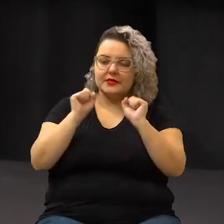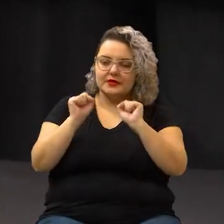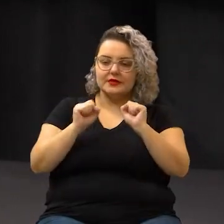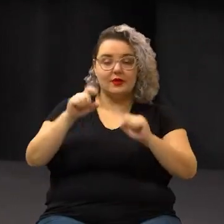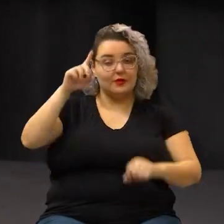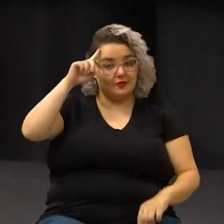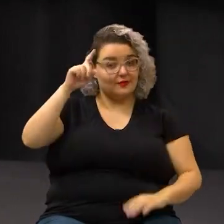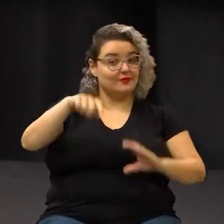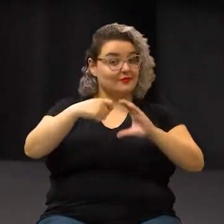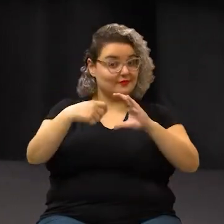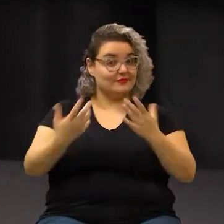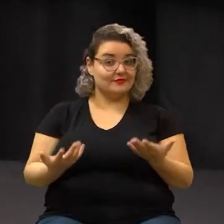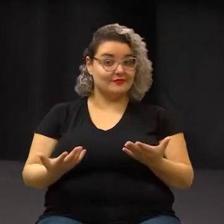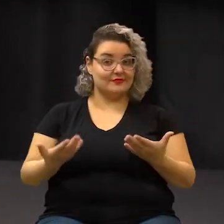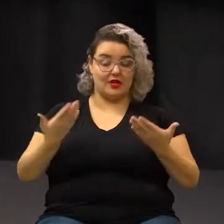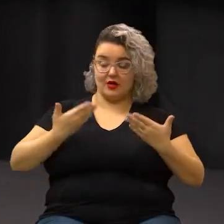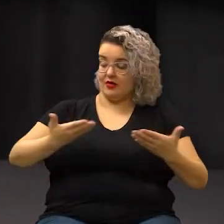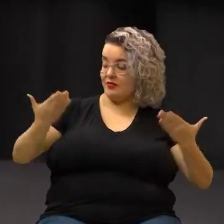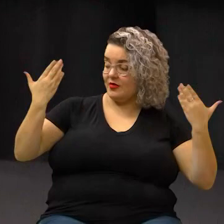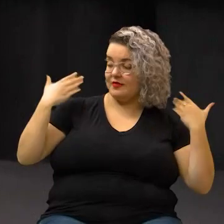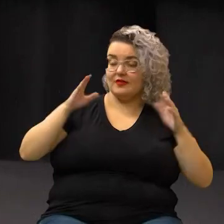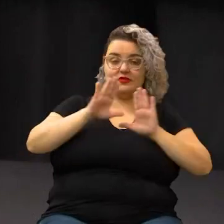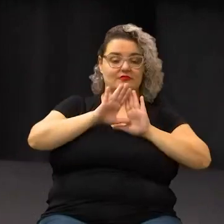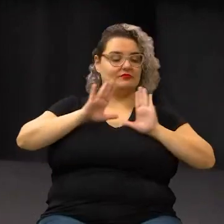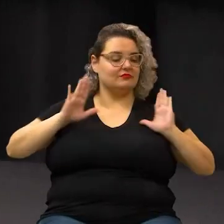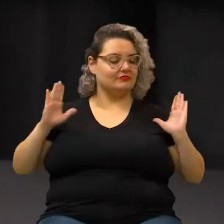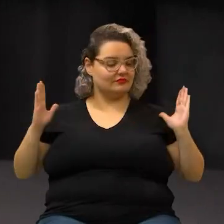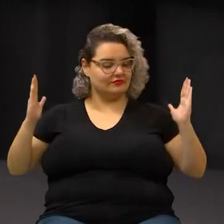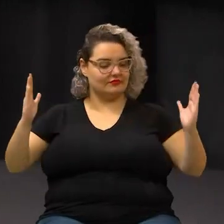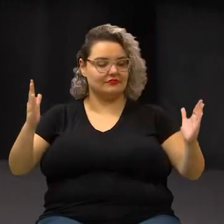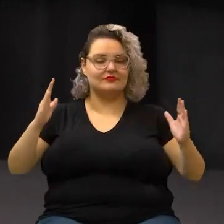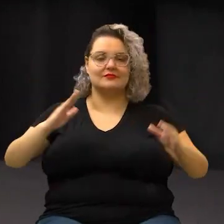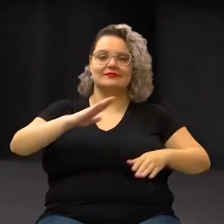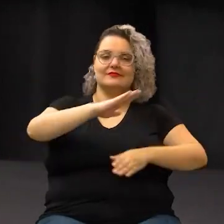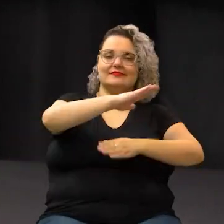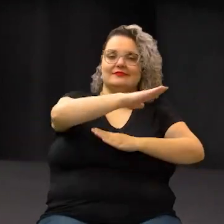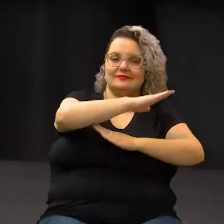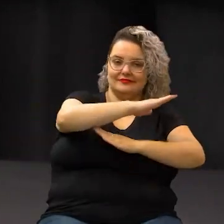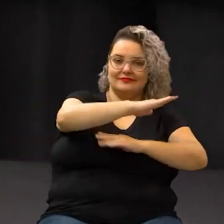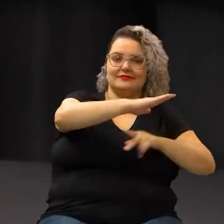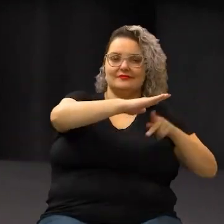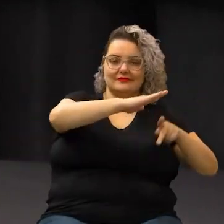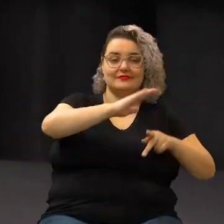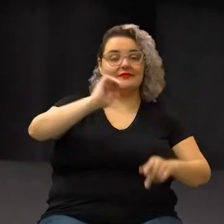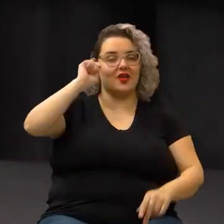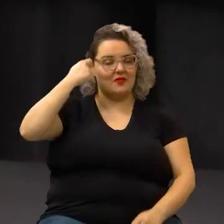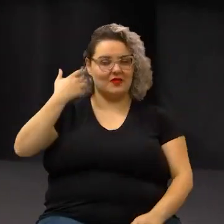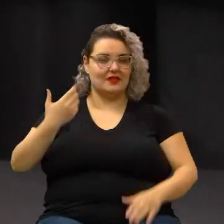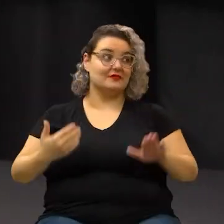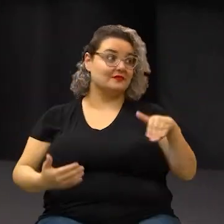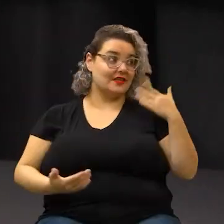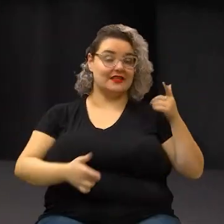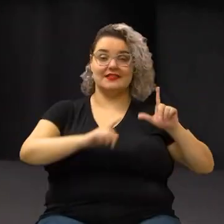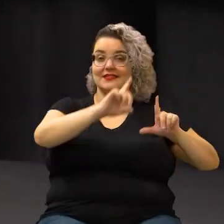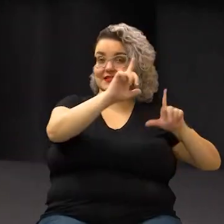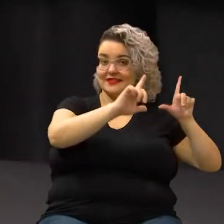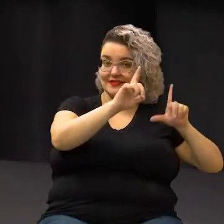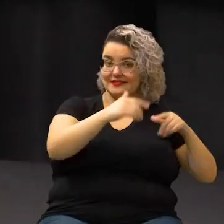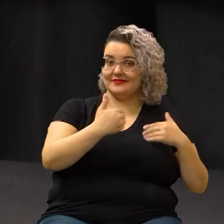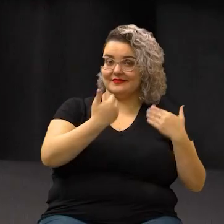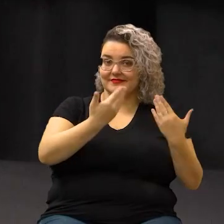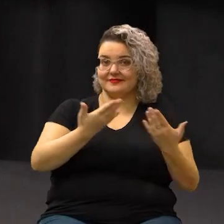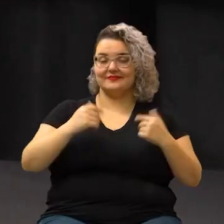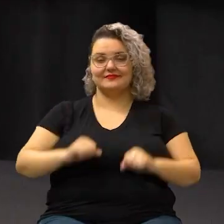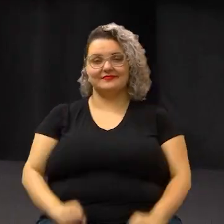Campinas no dia da gravação. Ao meu fundo, o cenário do Na Casa do Povo, e a minha, que é preto, e à esquerda nós temos aqui